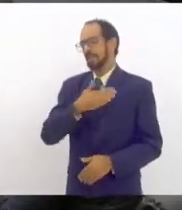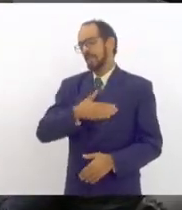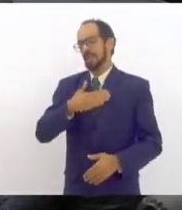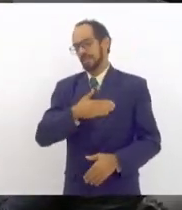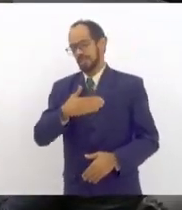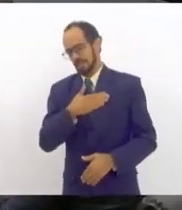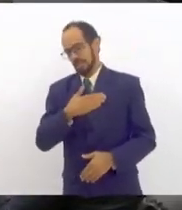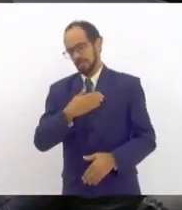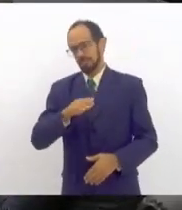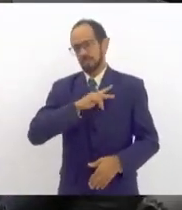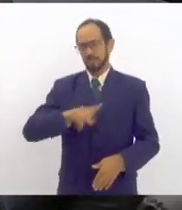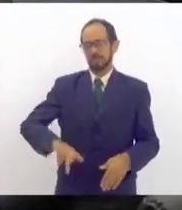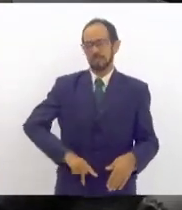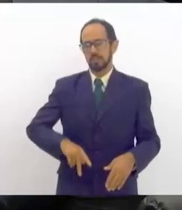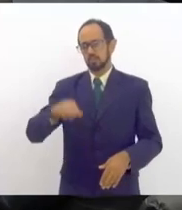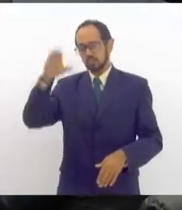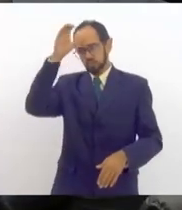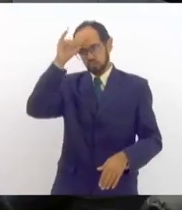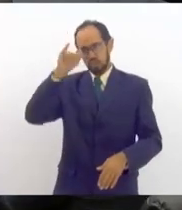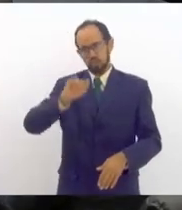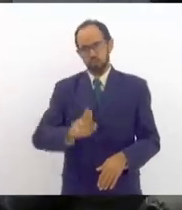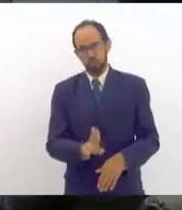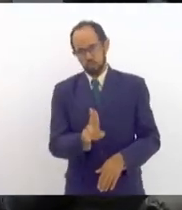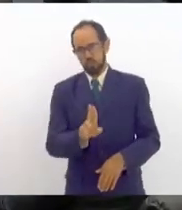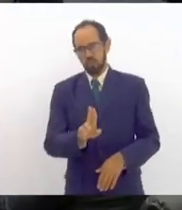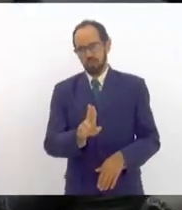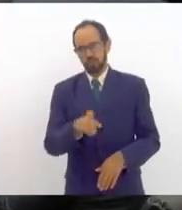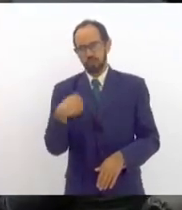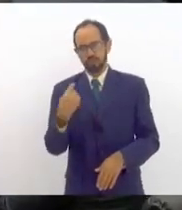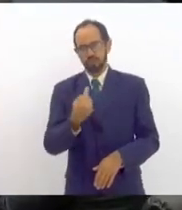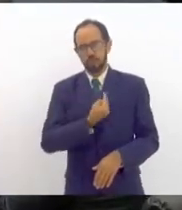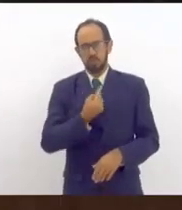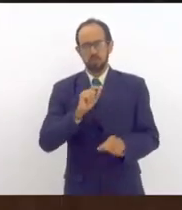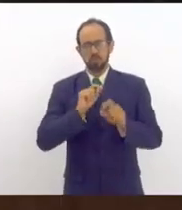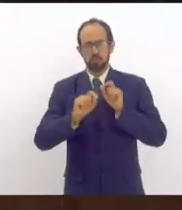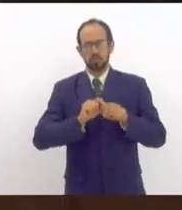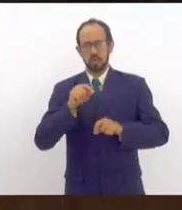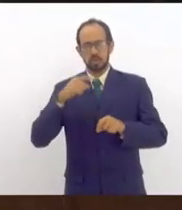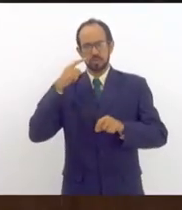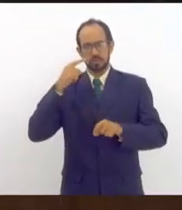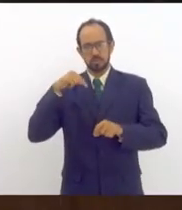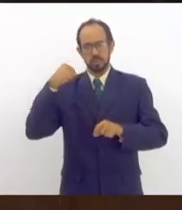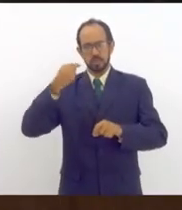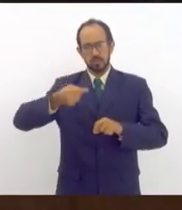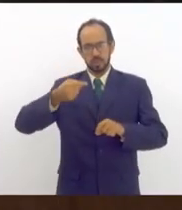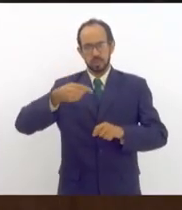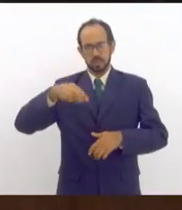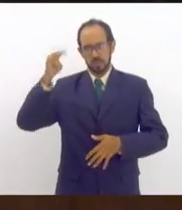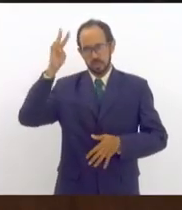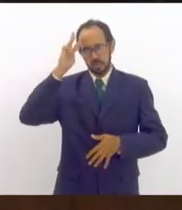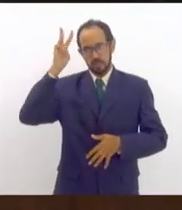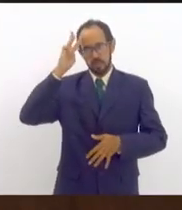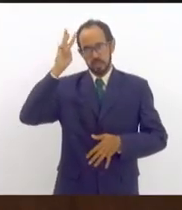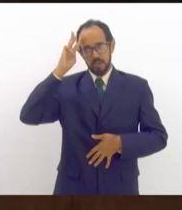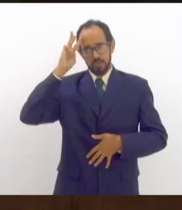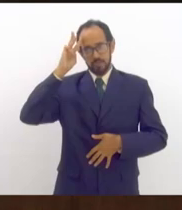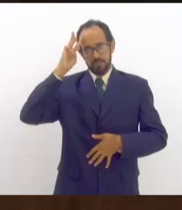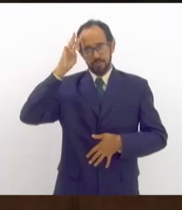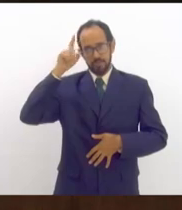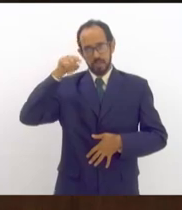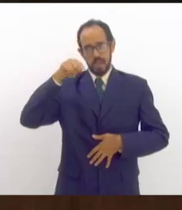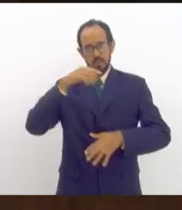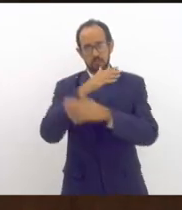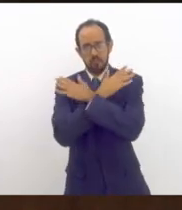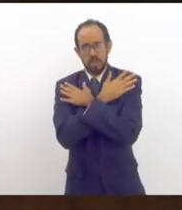todos os colegas a gente na semana que vem terça-feira é